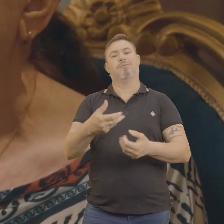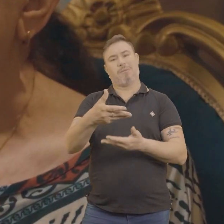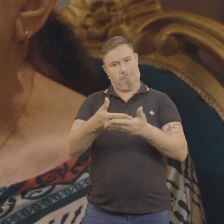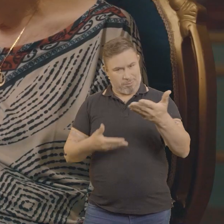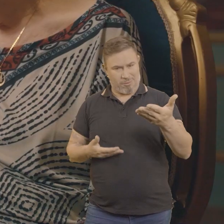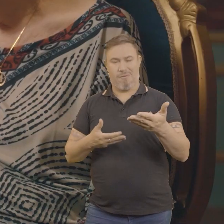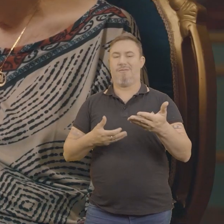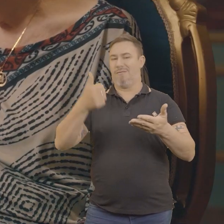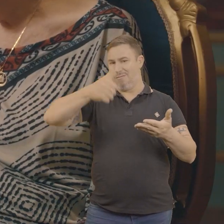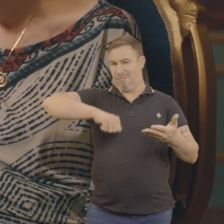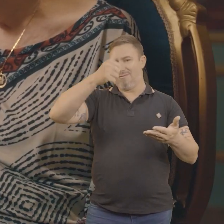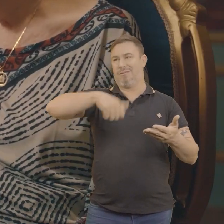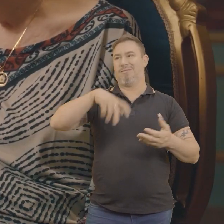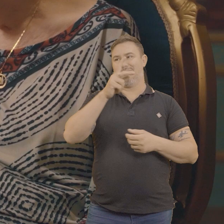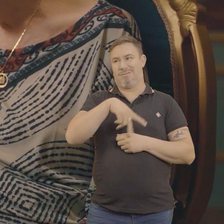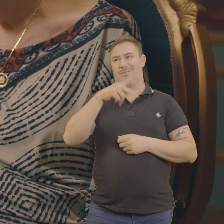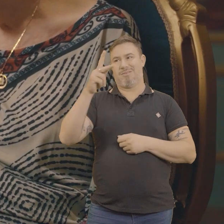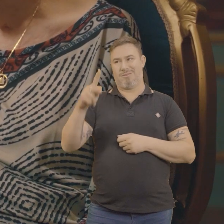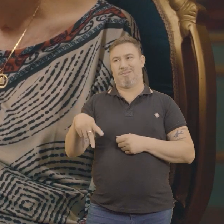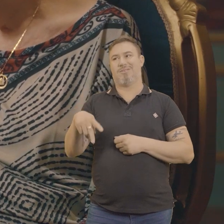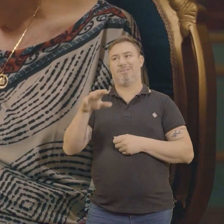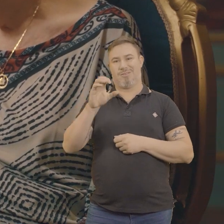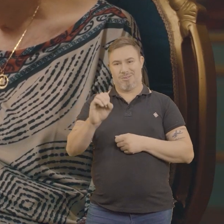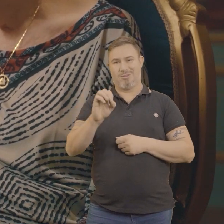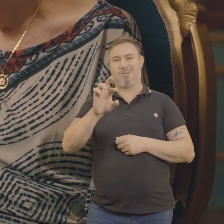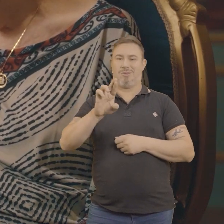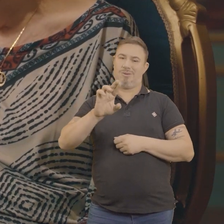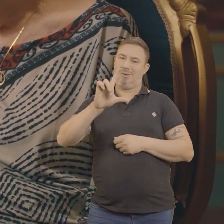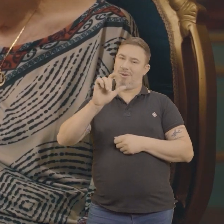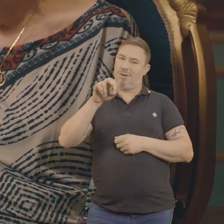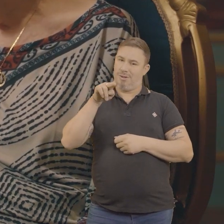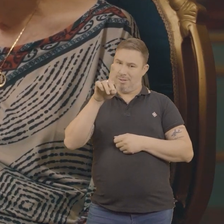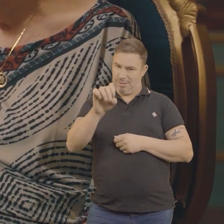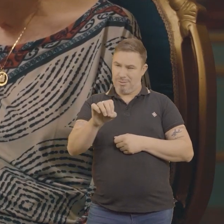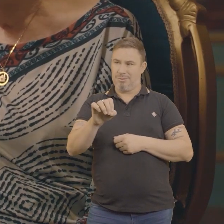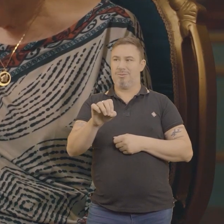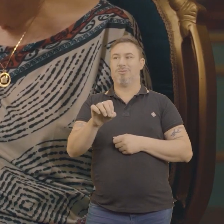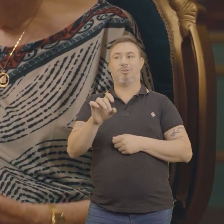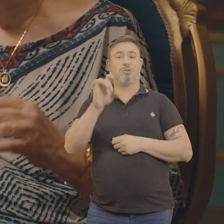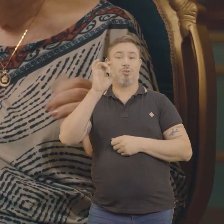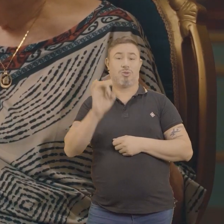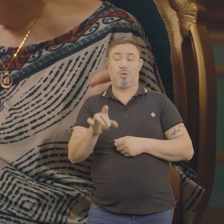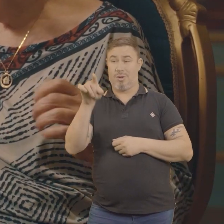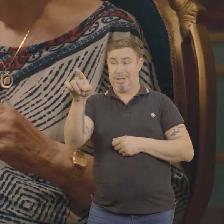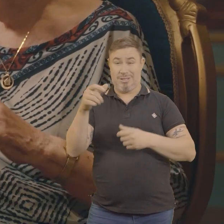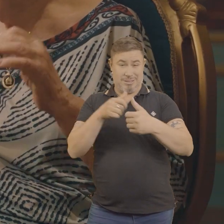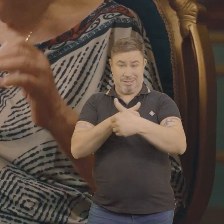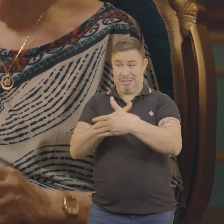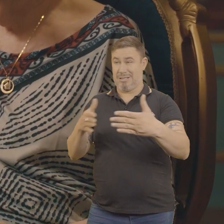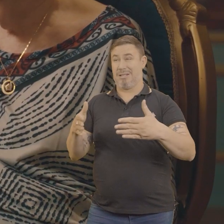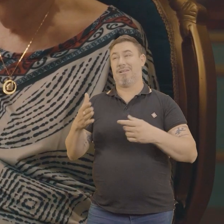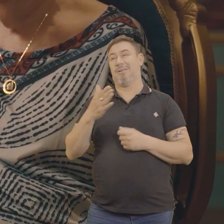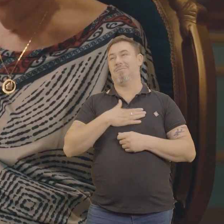né? E minha professora convidou o Orlando para fazer. Tanto que só ele ali naquela sala, para